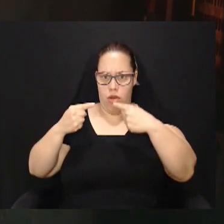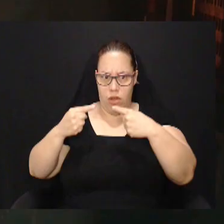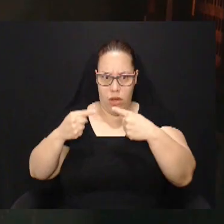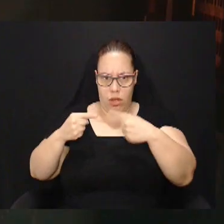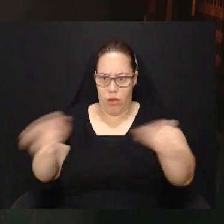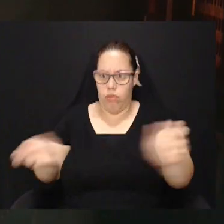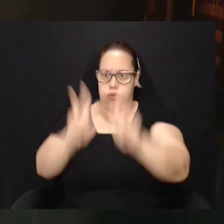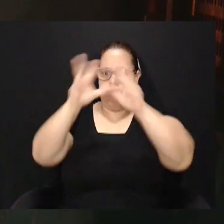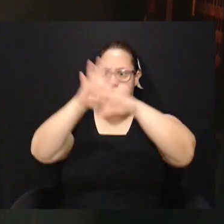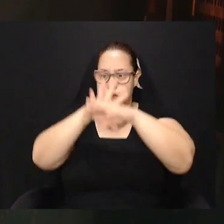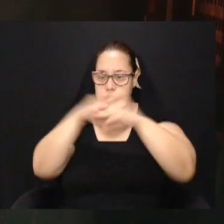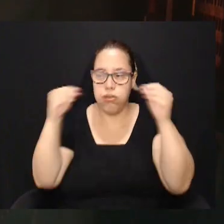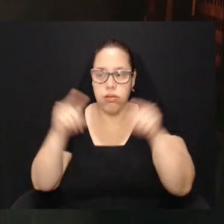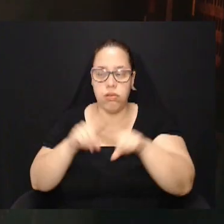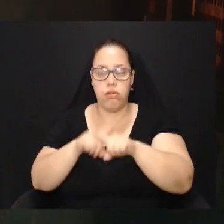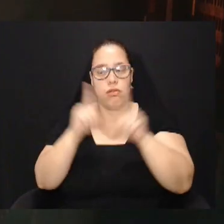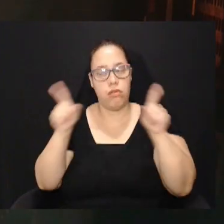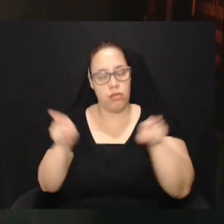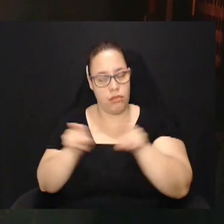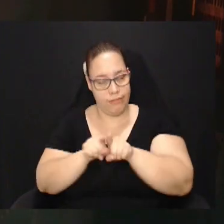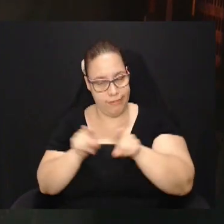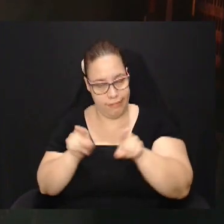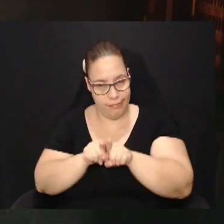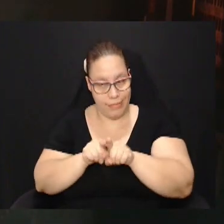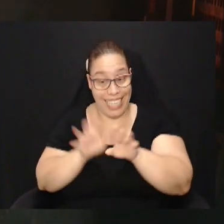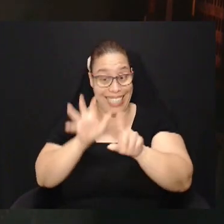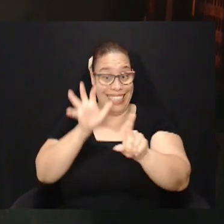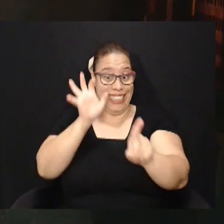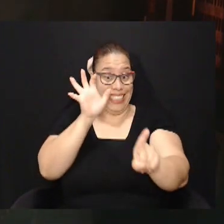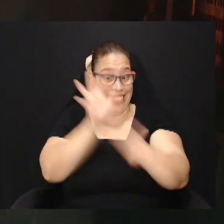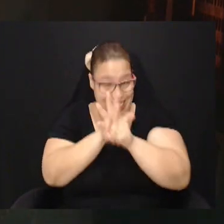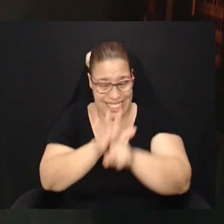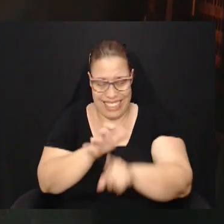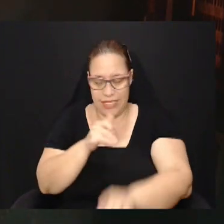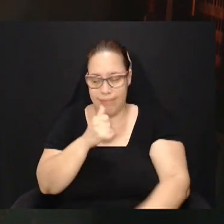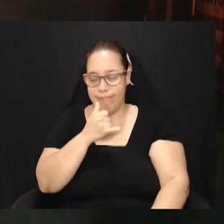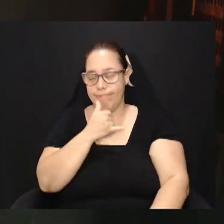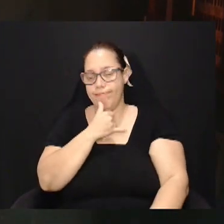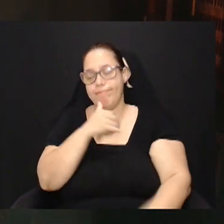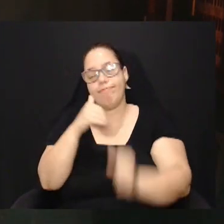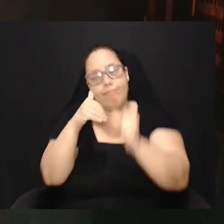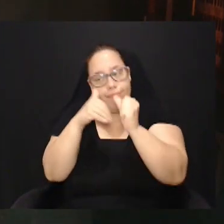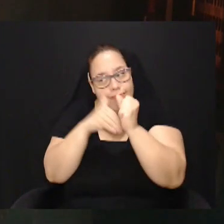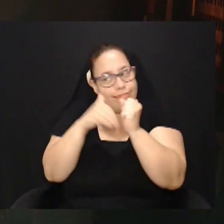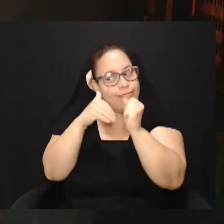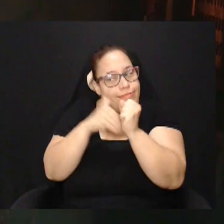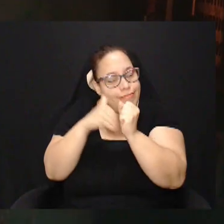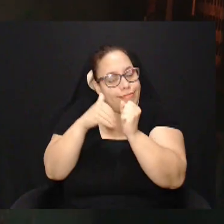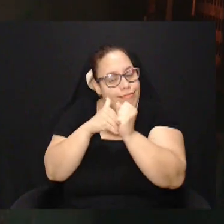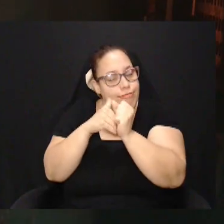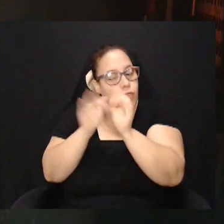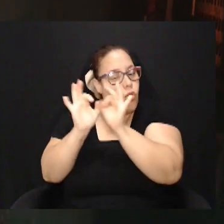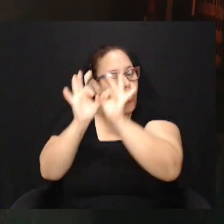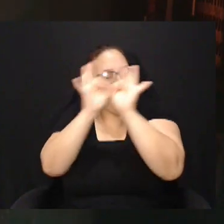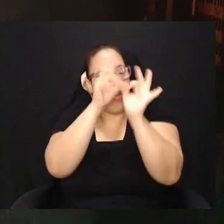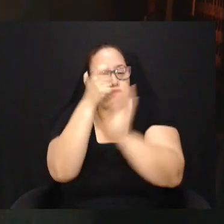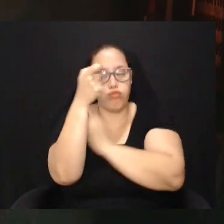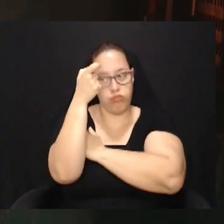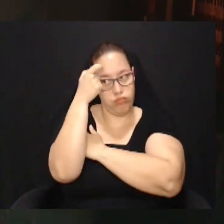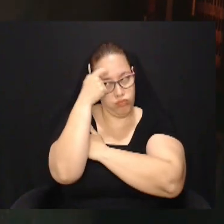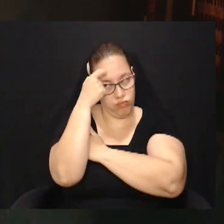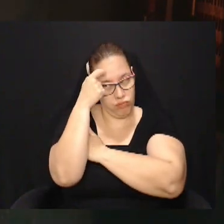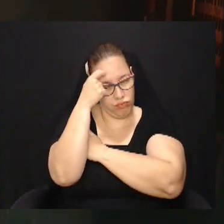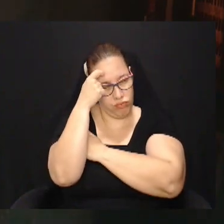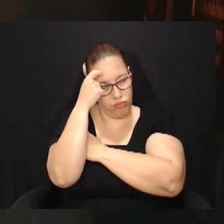mas também podem pressionar e frustrar. O segredo talvez seja a gente assistir com consciência, né, com